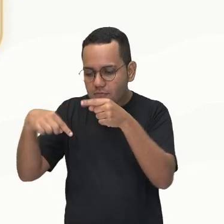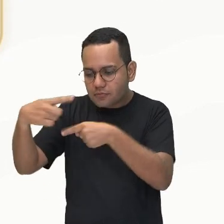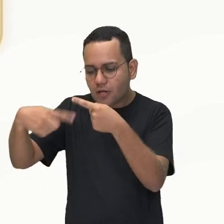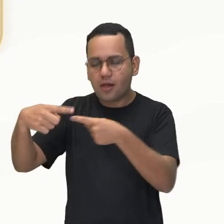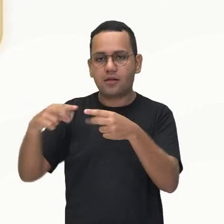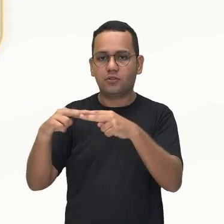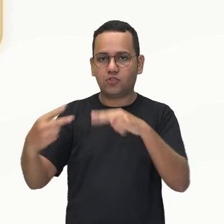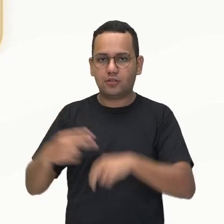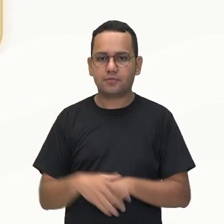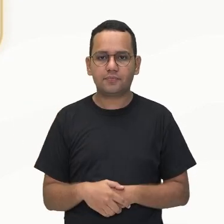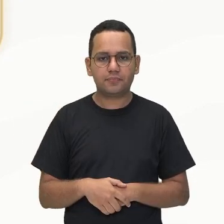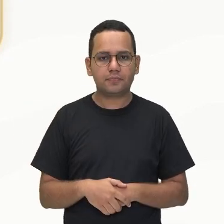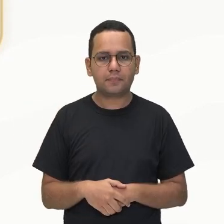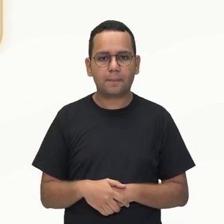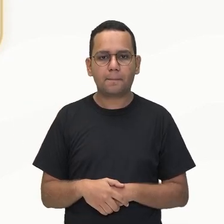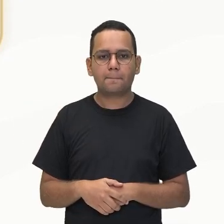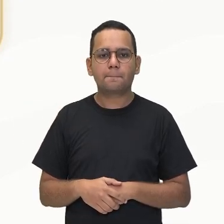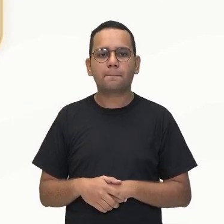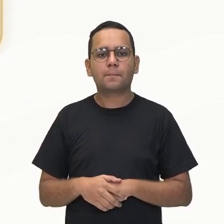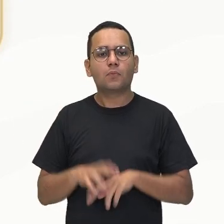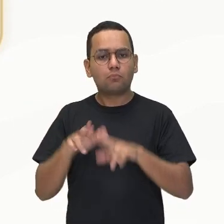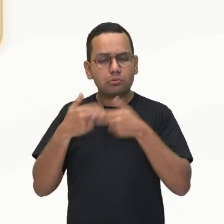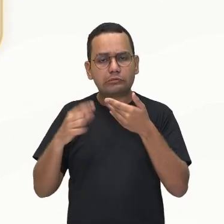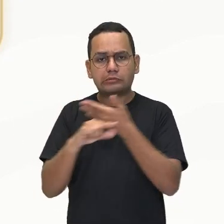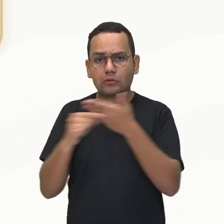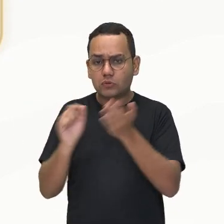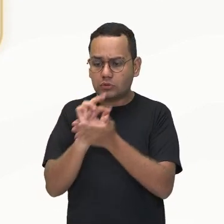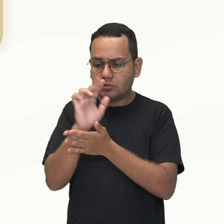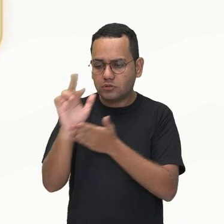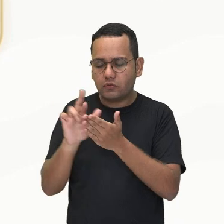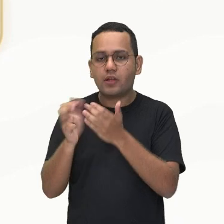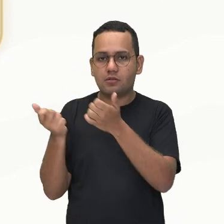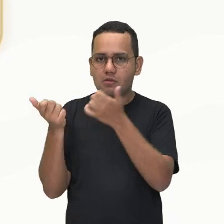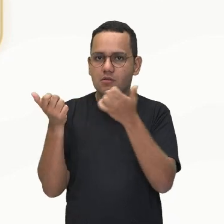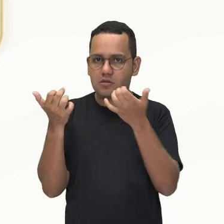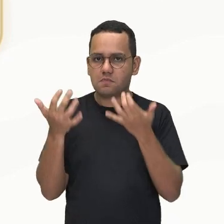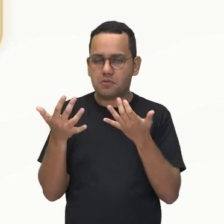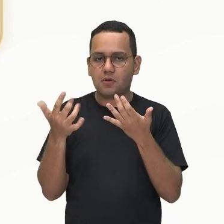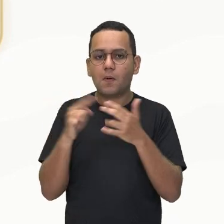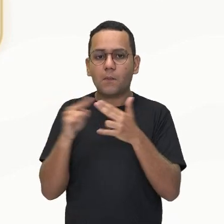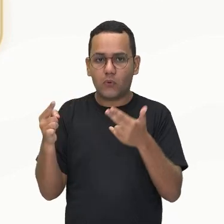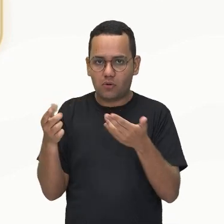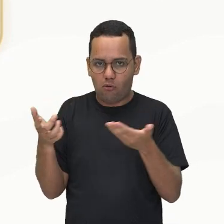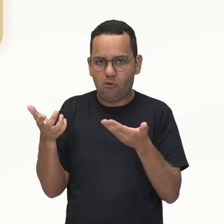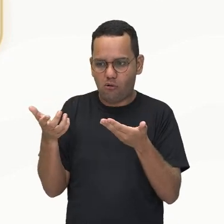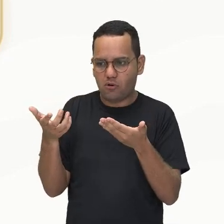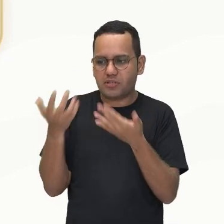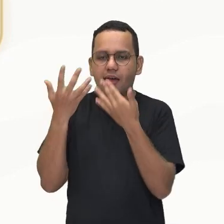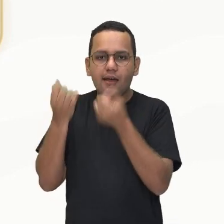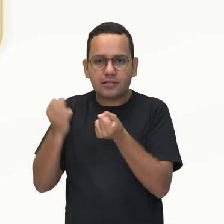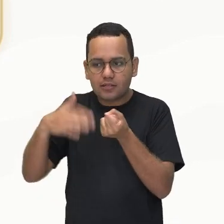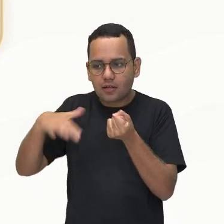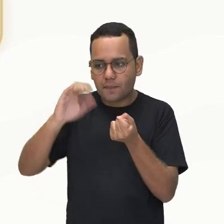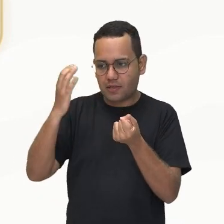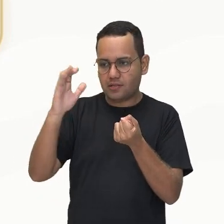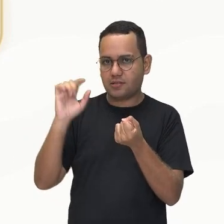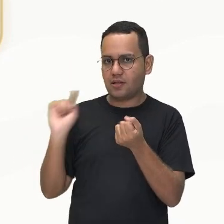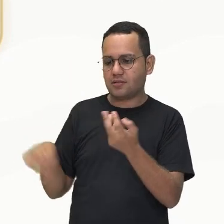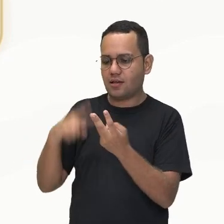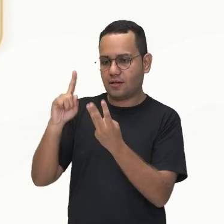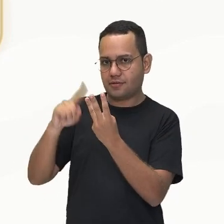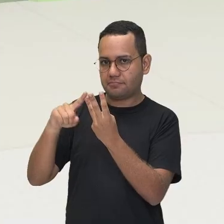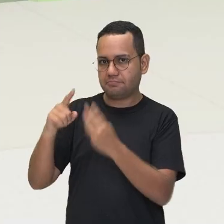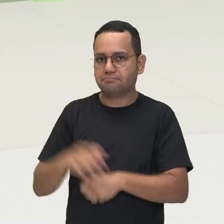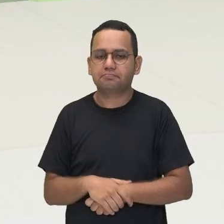esses explicam aí essas teorias evolutivas e a mais aceita hoje em dia é o neodarwinismo. Um